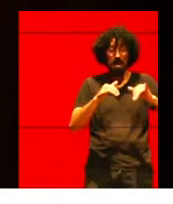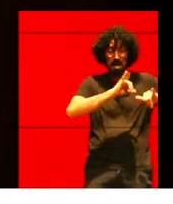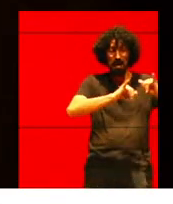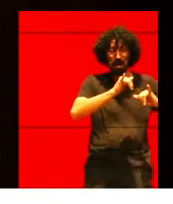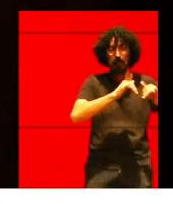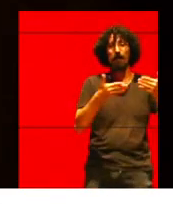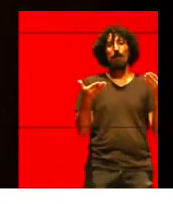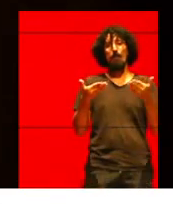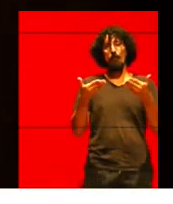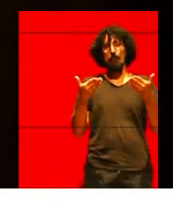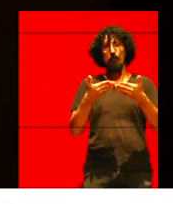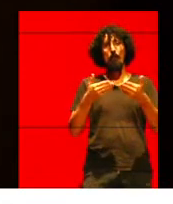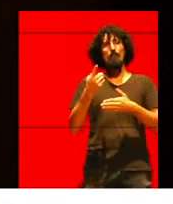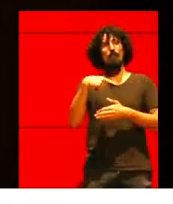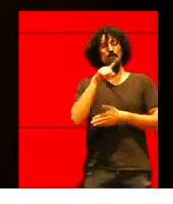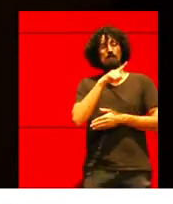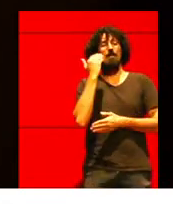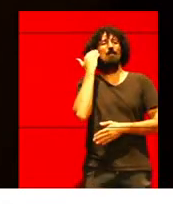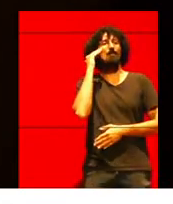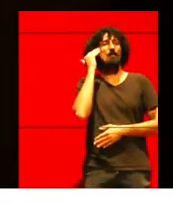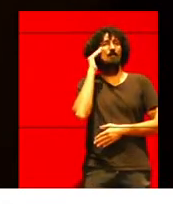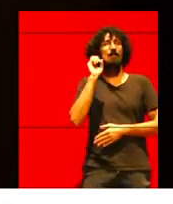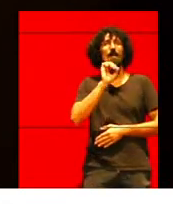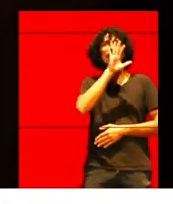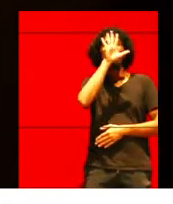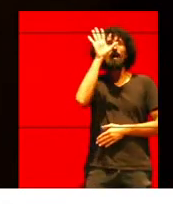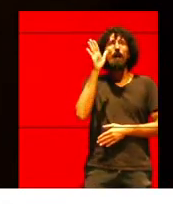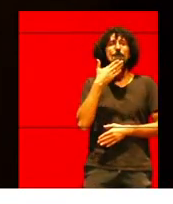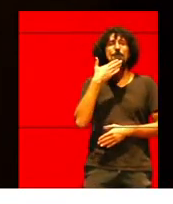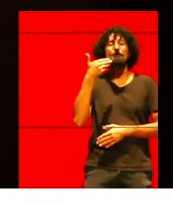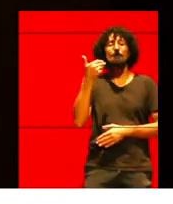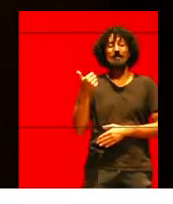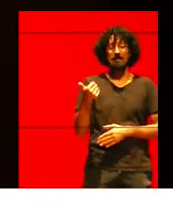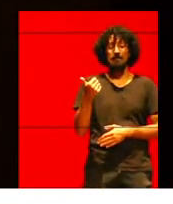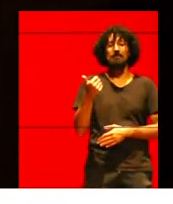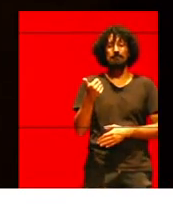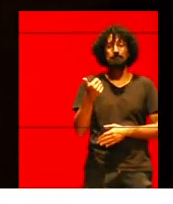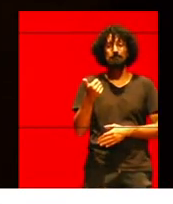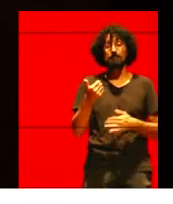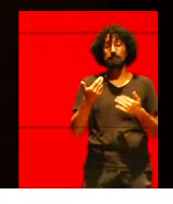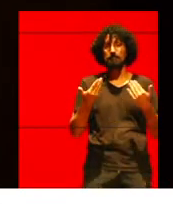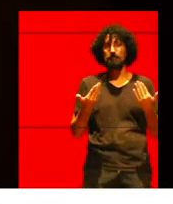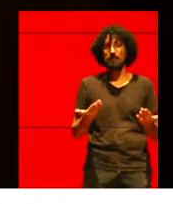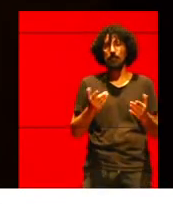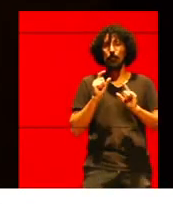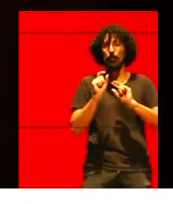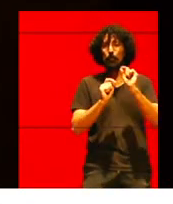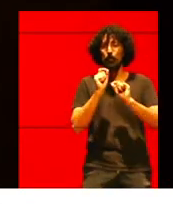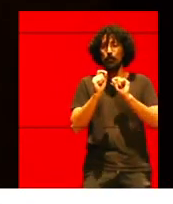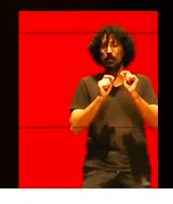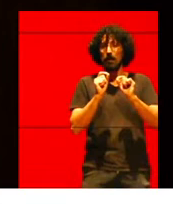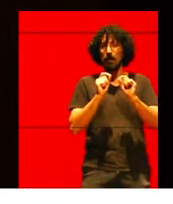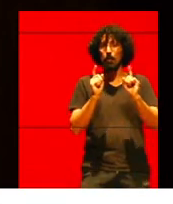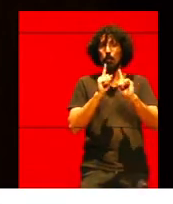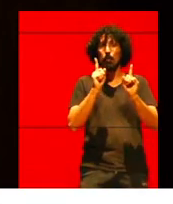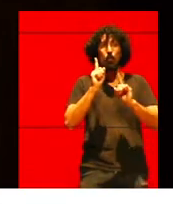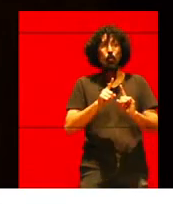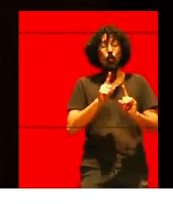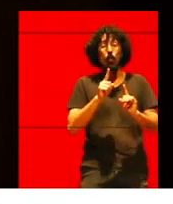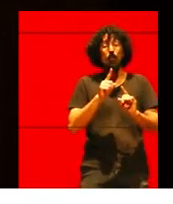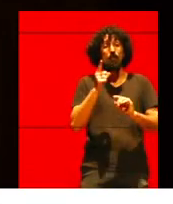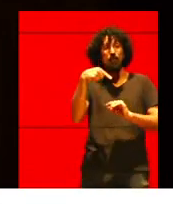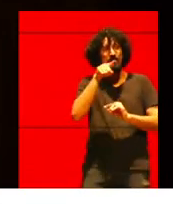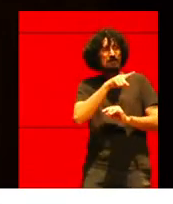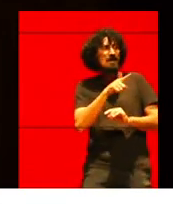como hoje tu sair daqui sabendo um pouco de química. Então, tu só vai ser zerado em química se